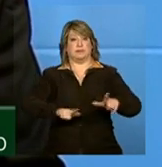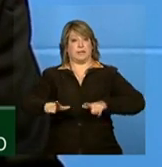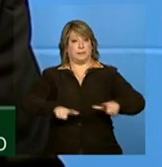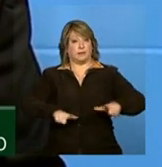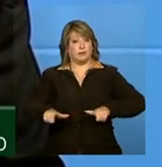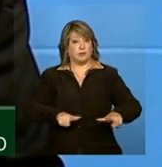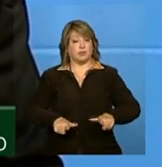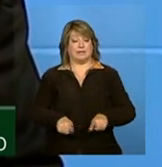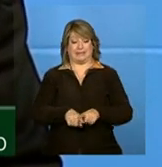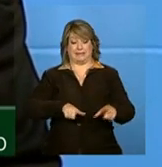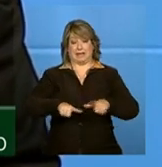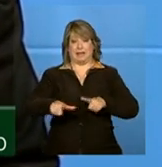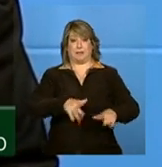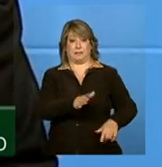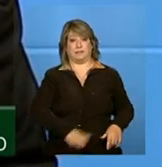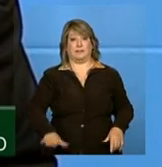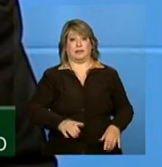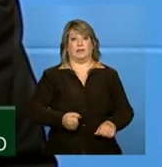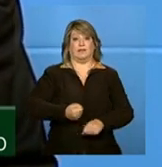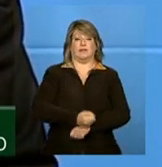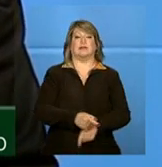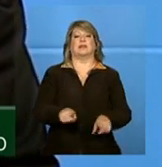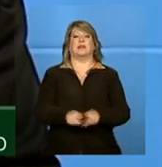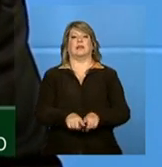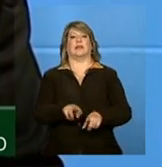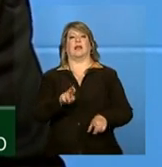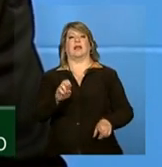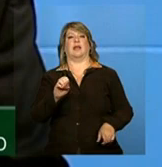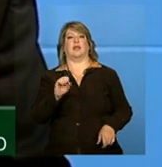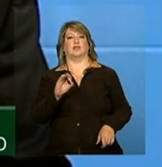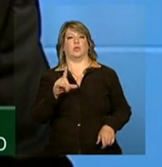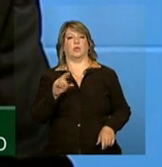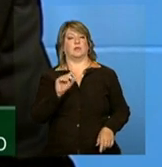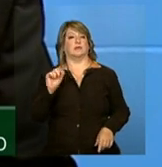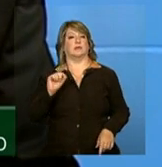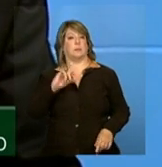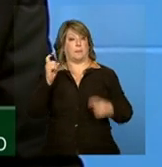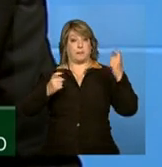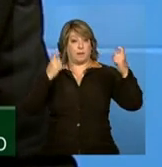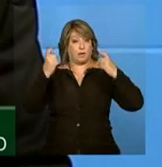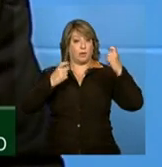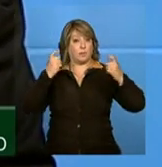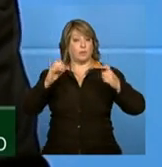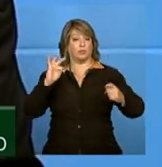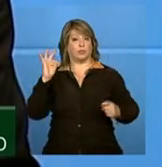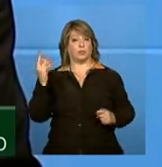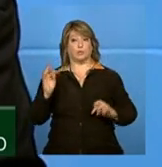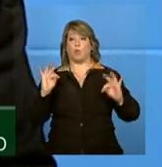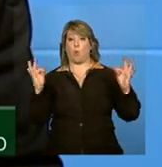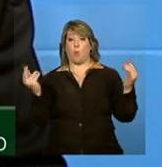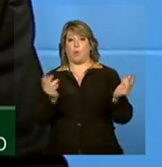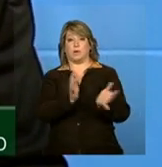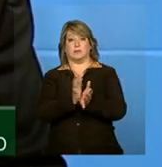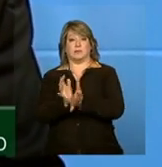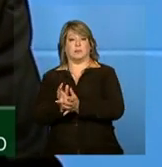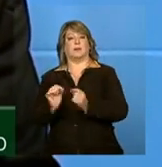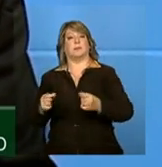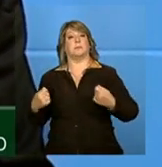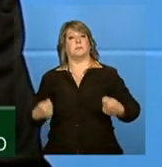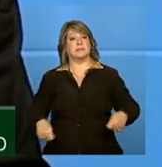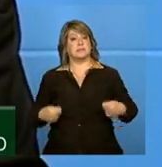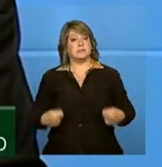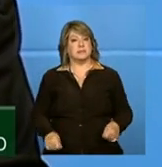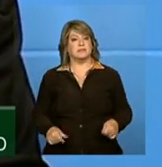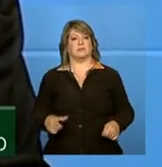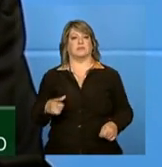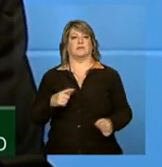questão do trabalho infantil e a resolução das preocupações e interesses das respectivas partes devem aspirar